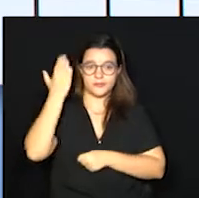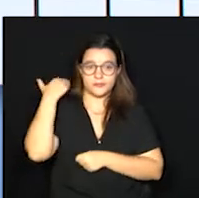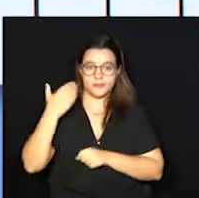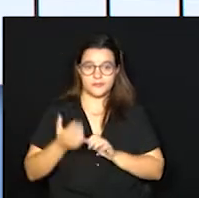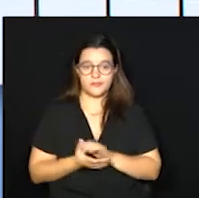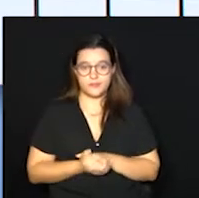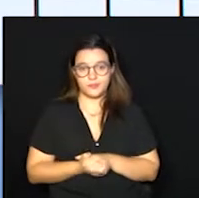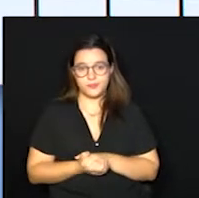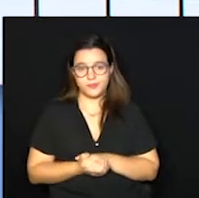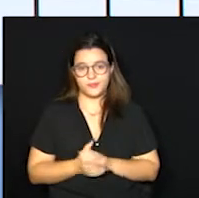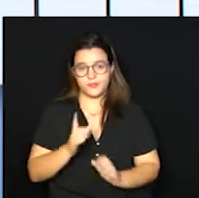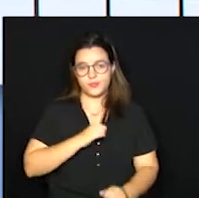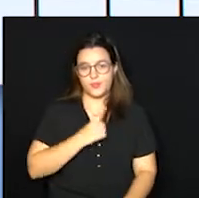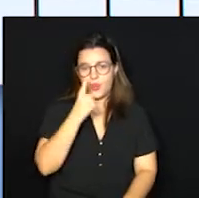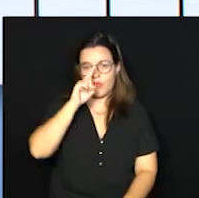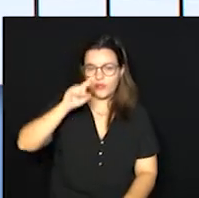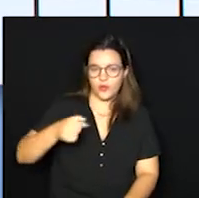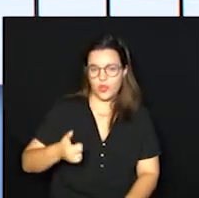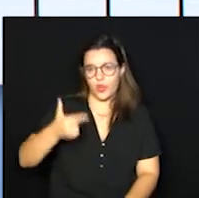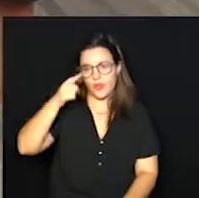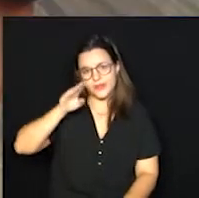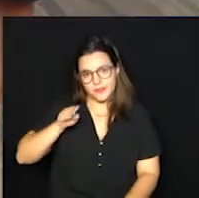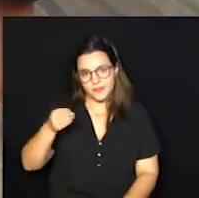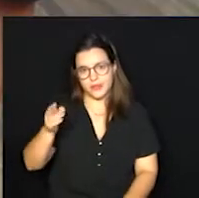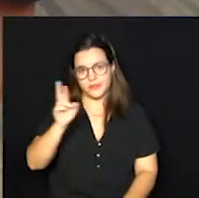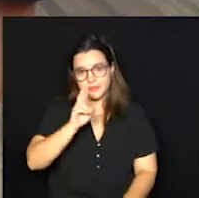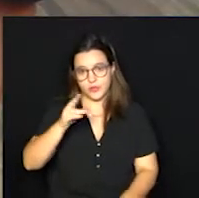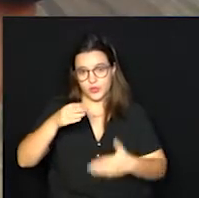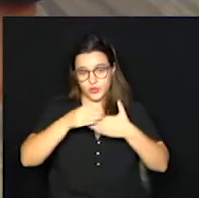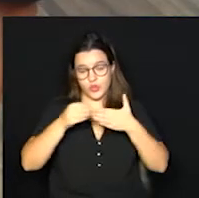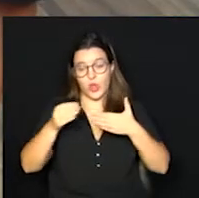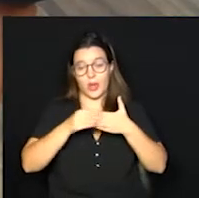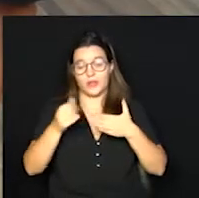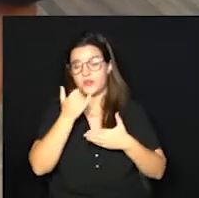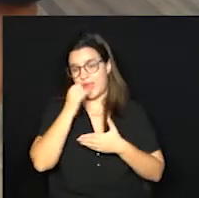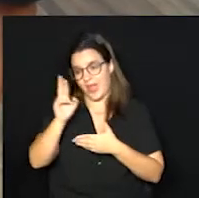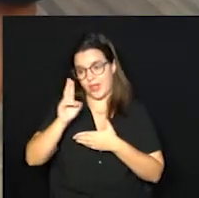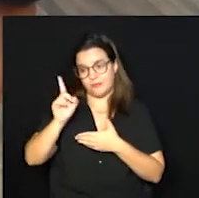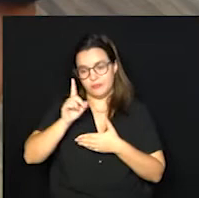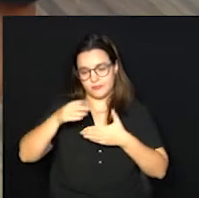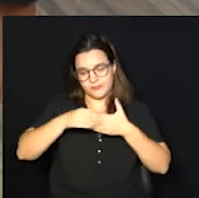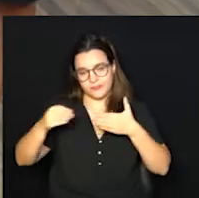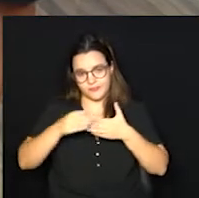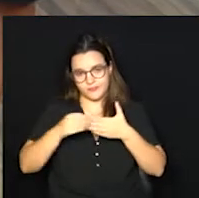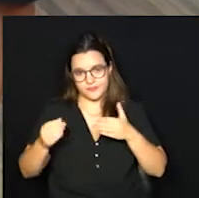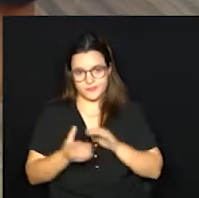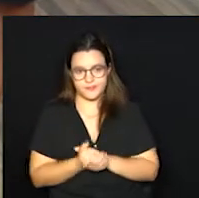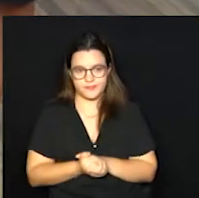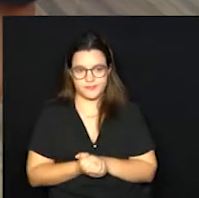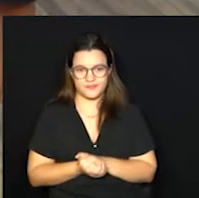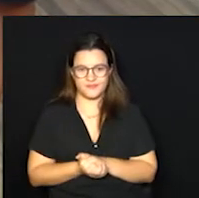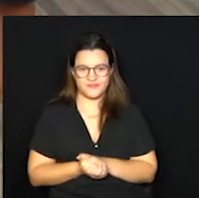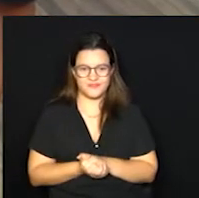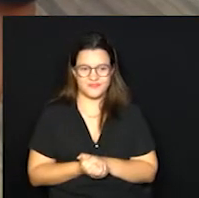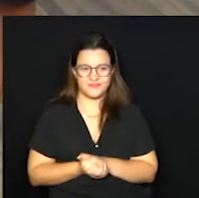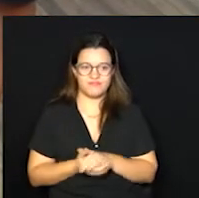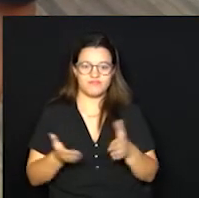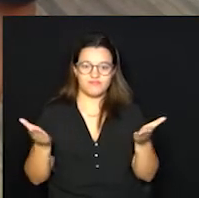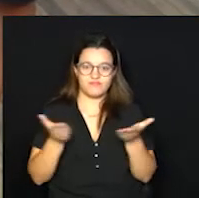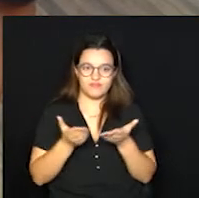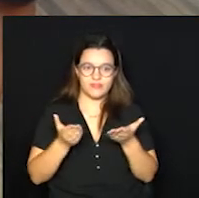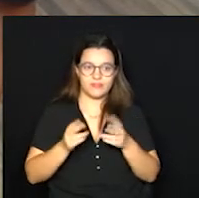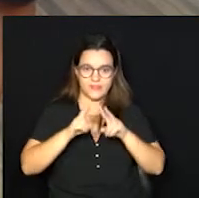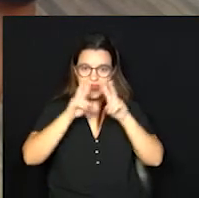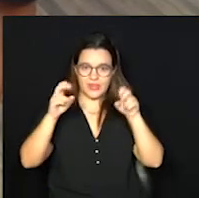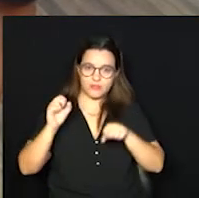de 1,12 bilhão de dólares, desculpe. Agora a gente vai falar um pouquinho, já que tudo isso envolve também